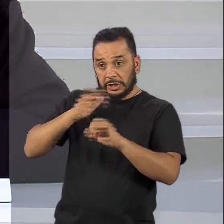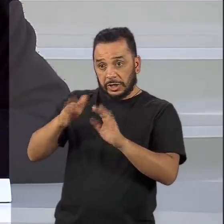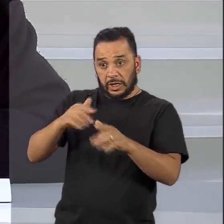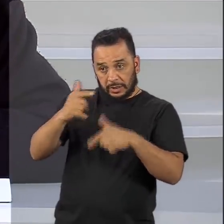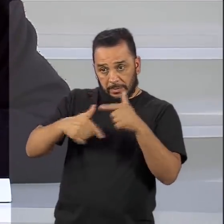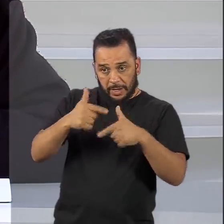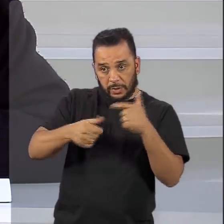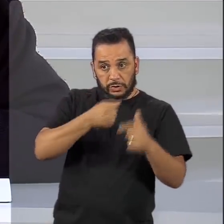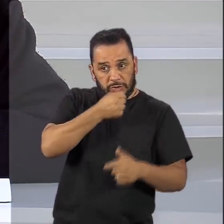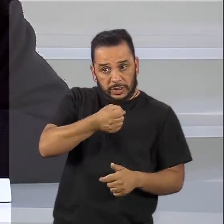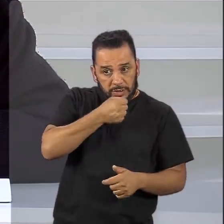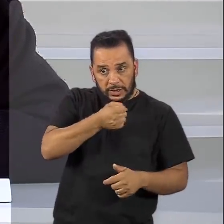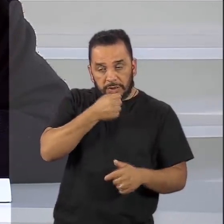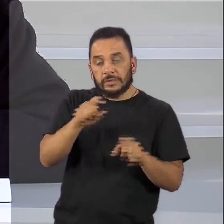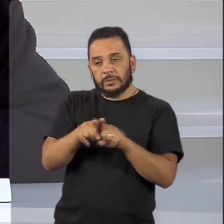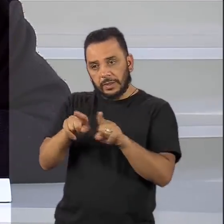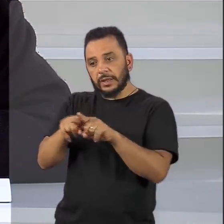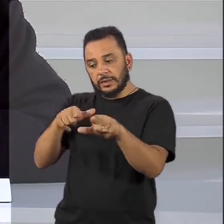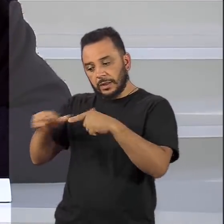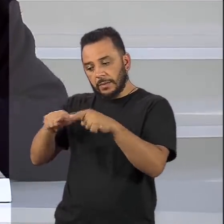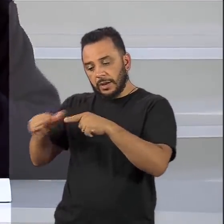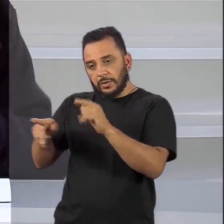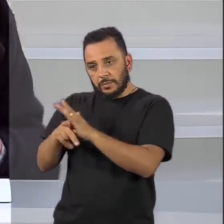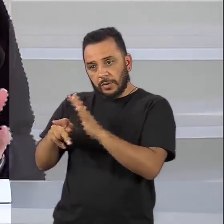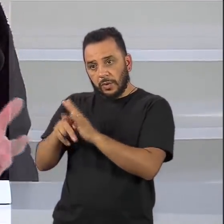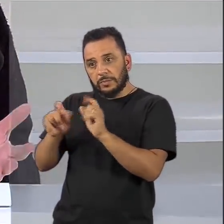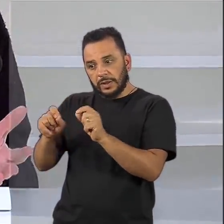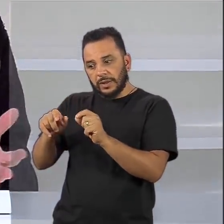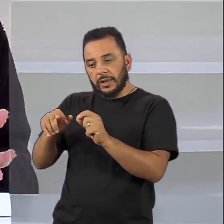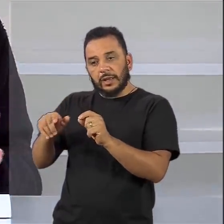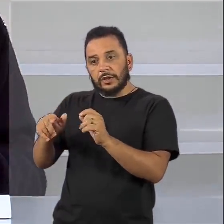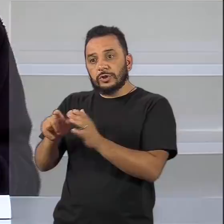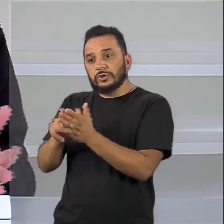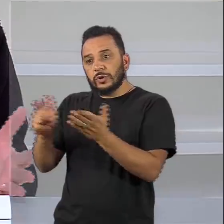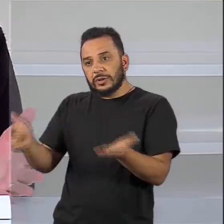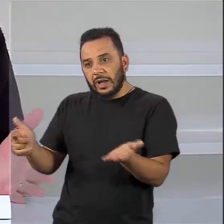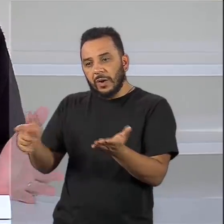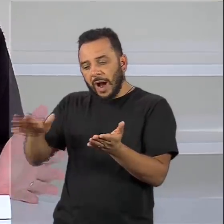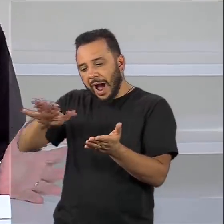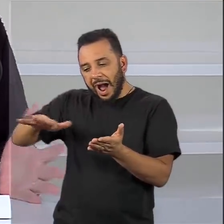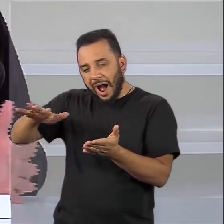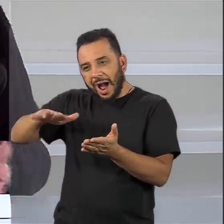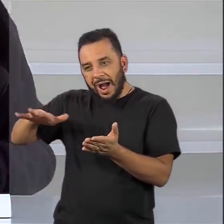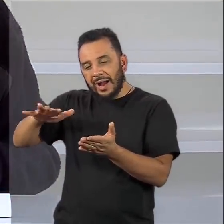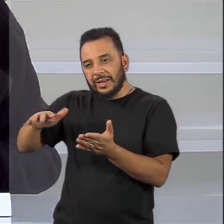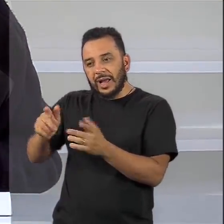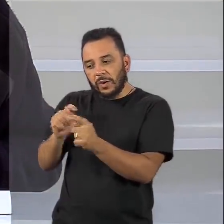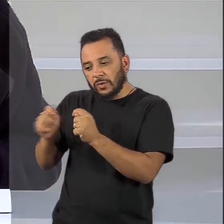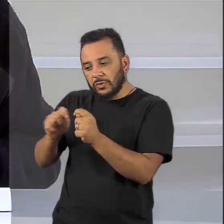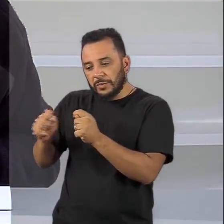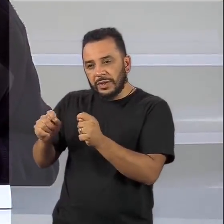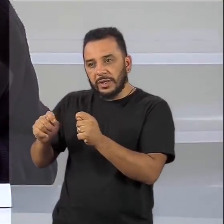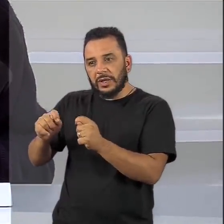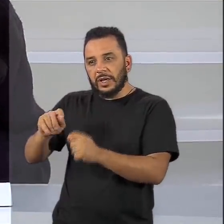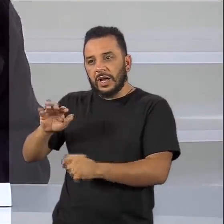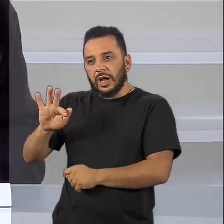tal, e eu me lembro que era uma agonia você trabalhar com ele, porque entregava um texto e ele ficava